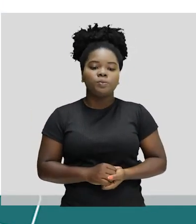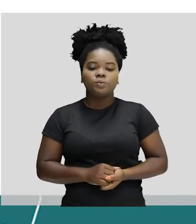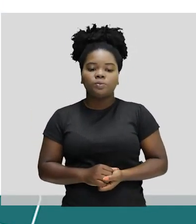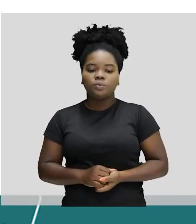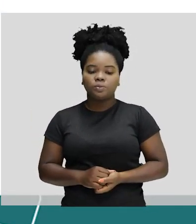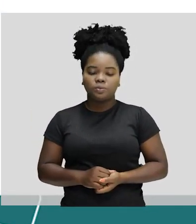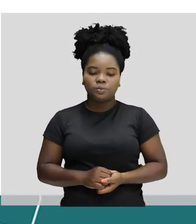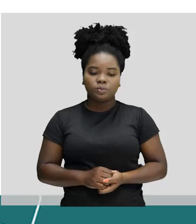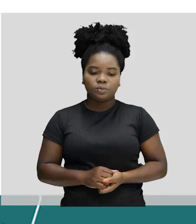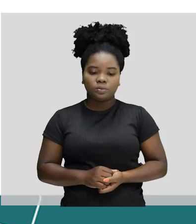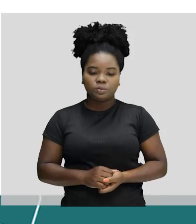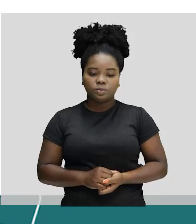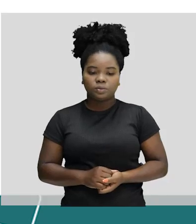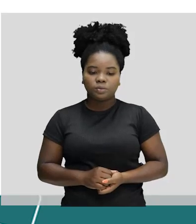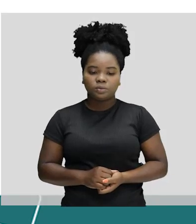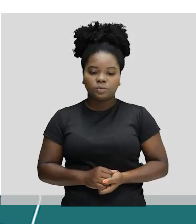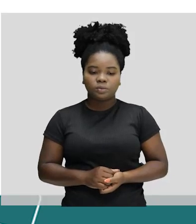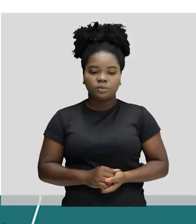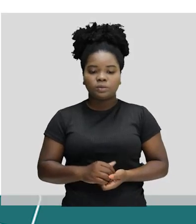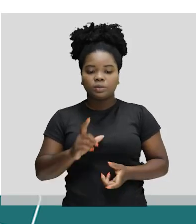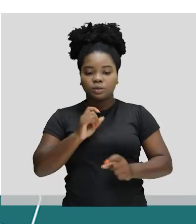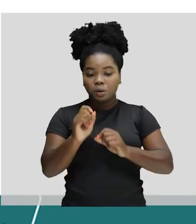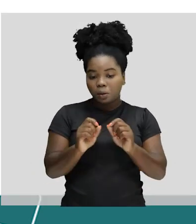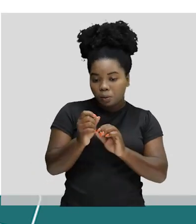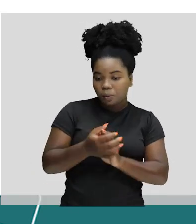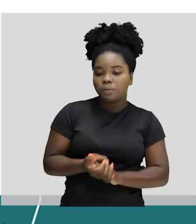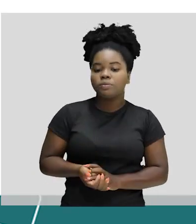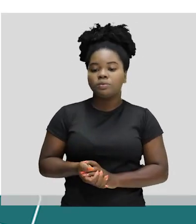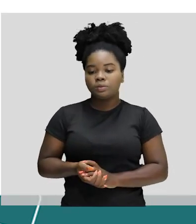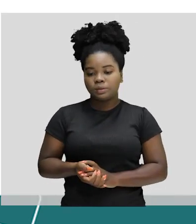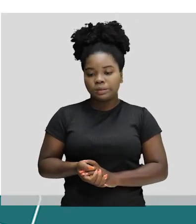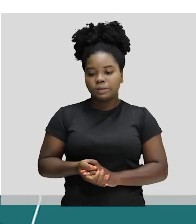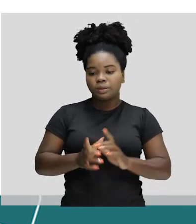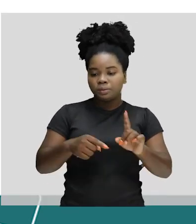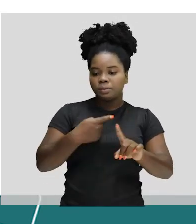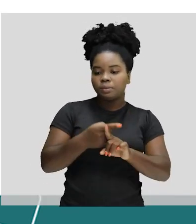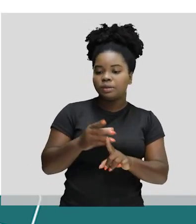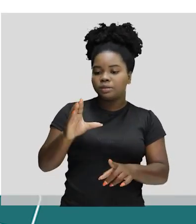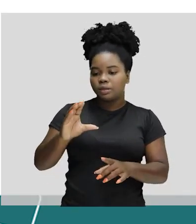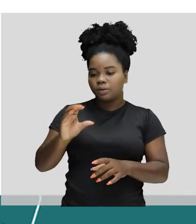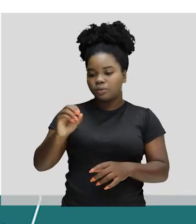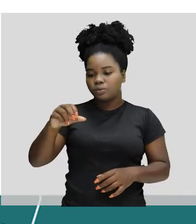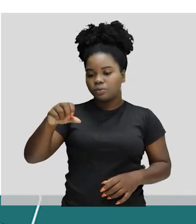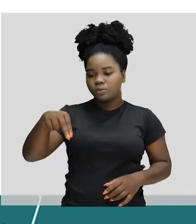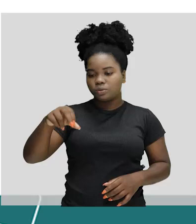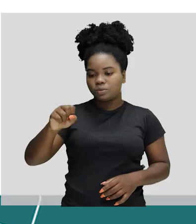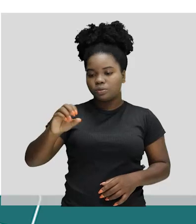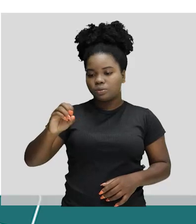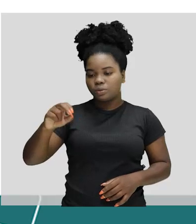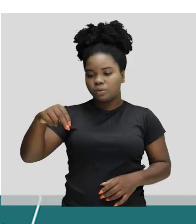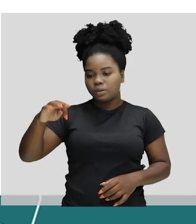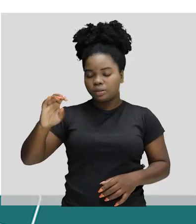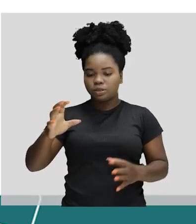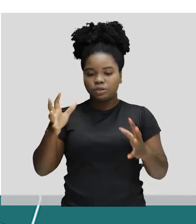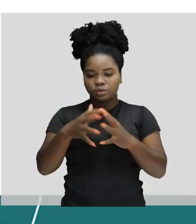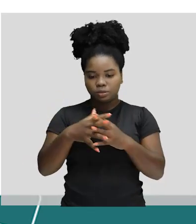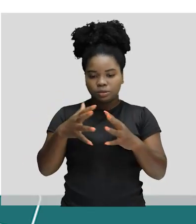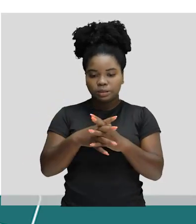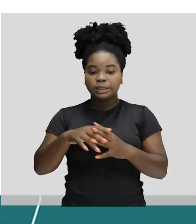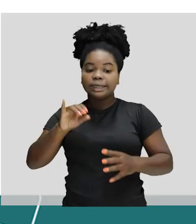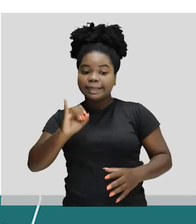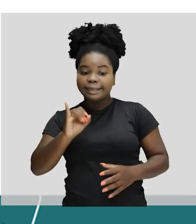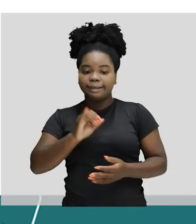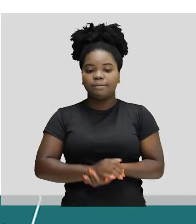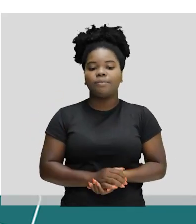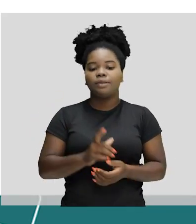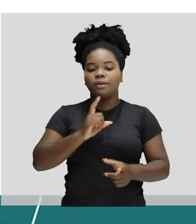ditongo. Quando os adjetivos terminam em io, ocorre uma duplicação da consoante i e forma-se então o hiato.